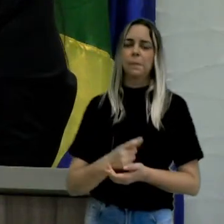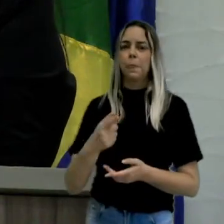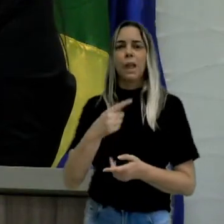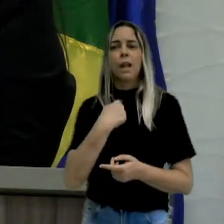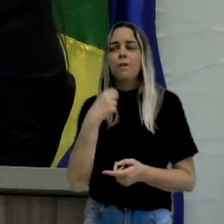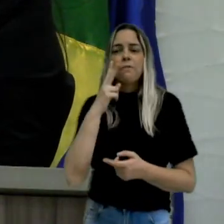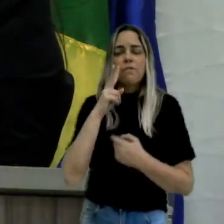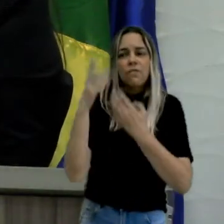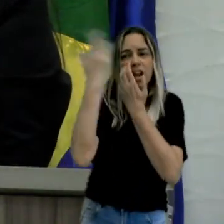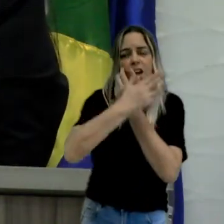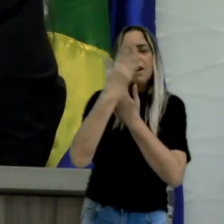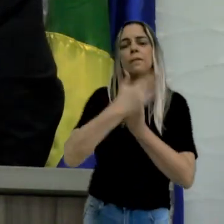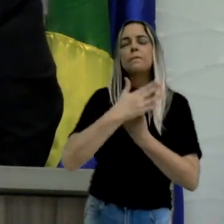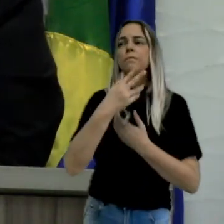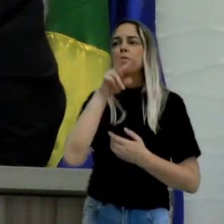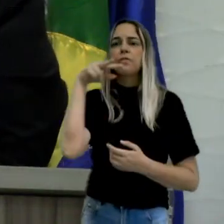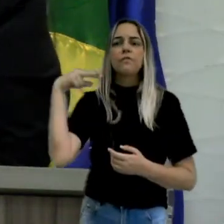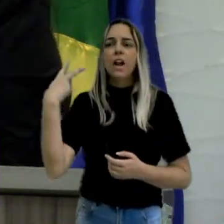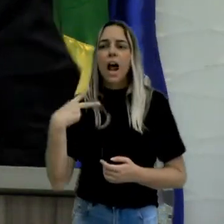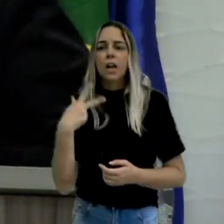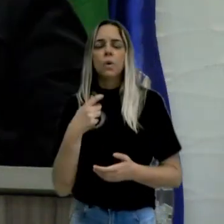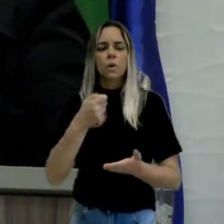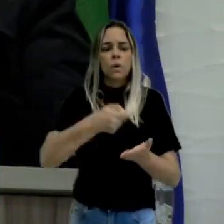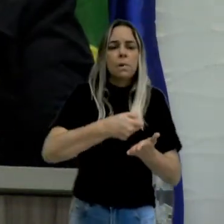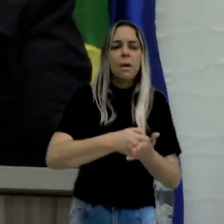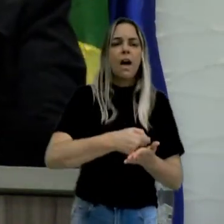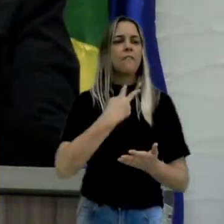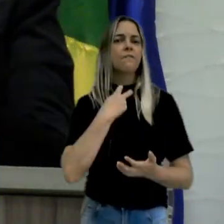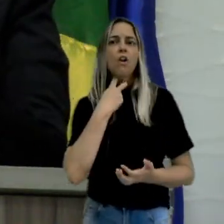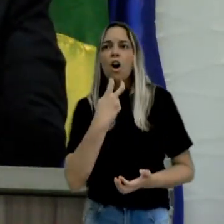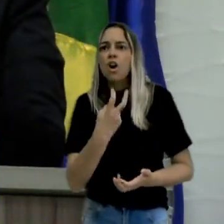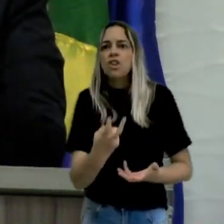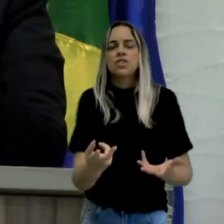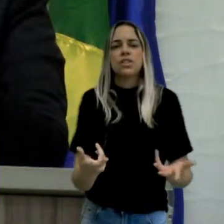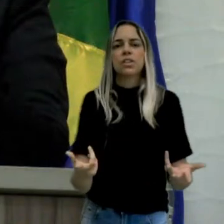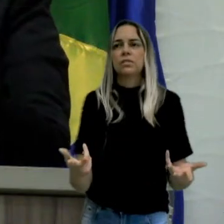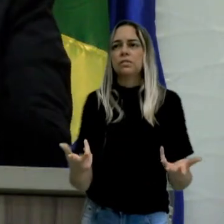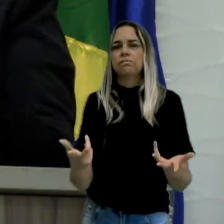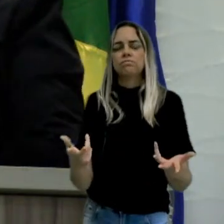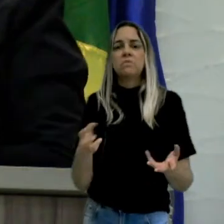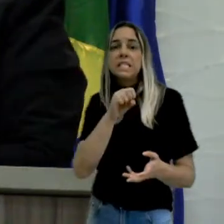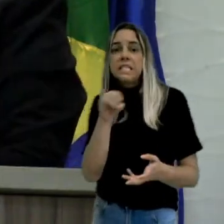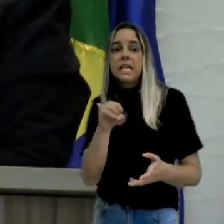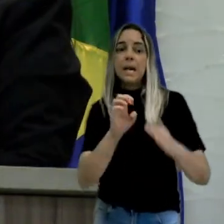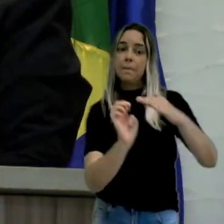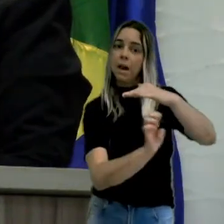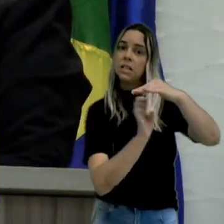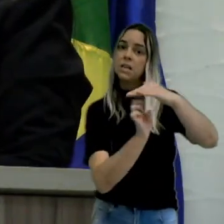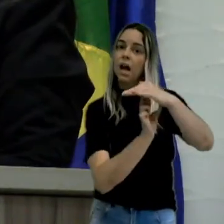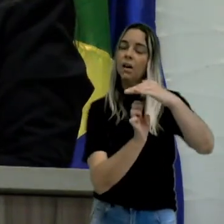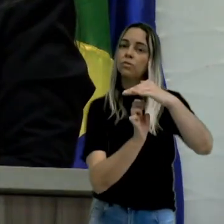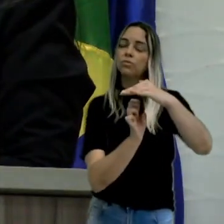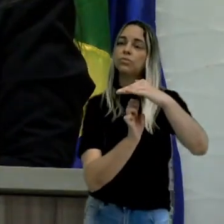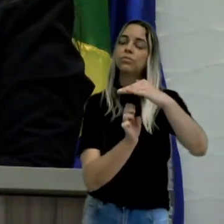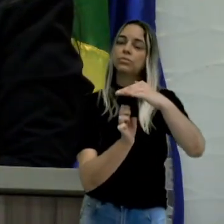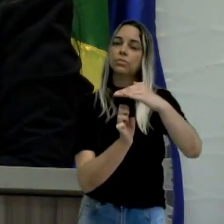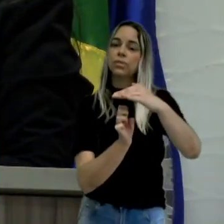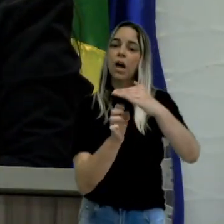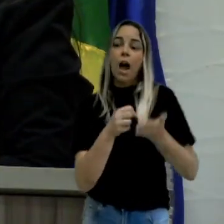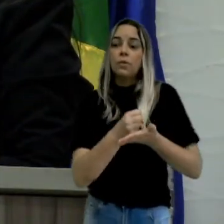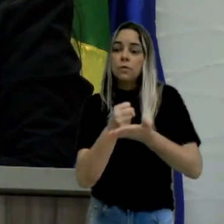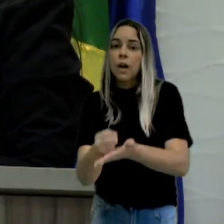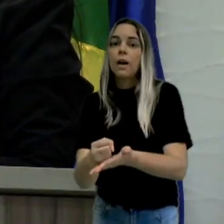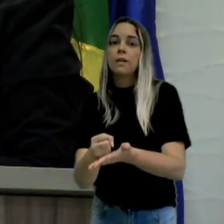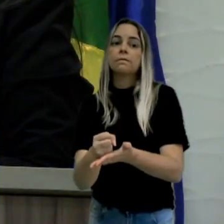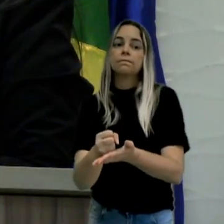voz e cobrar. Se não fosse o empresário que ficou abastecendo a maioria dessas